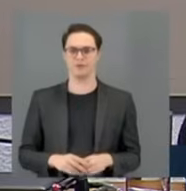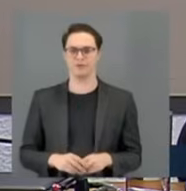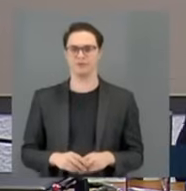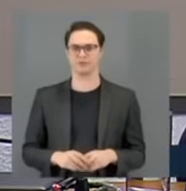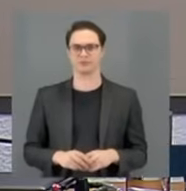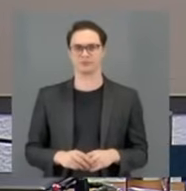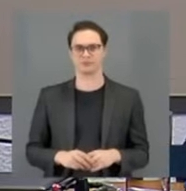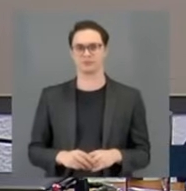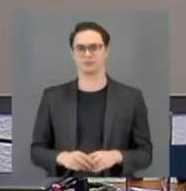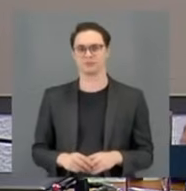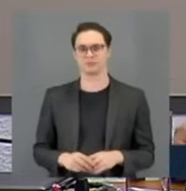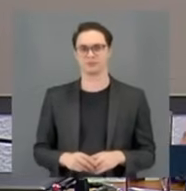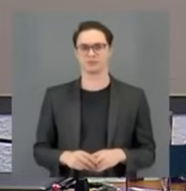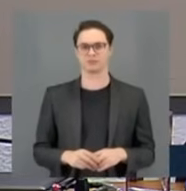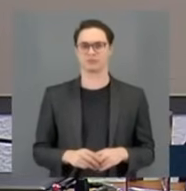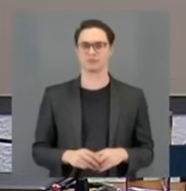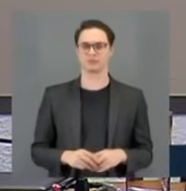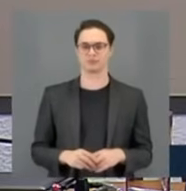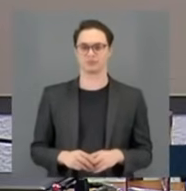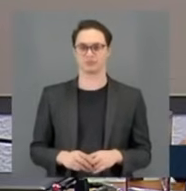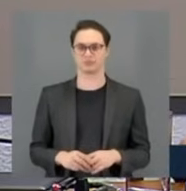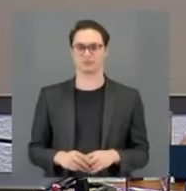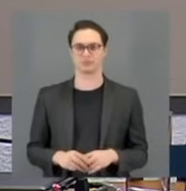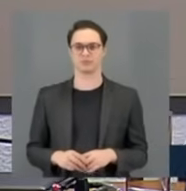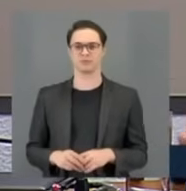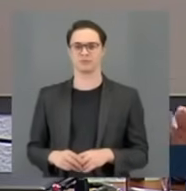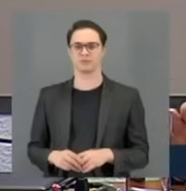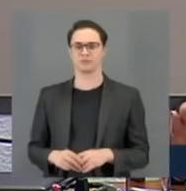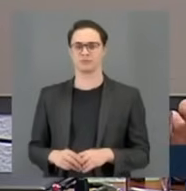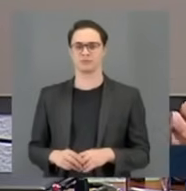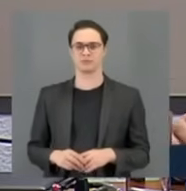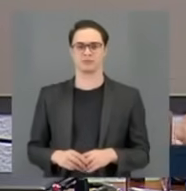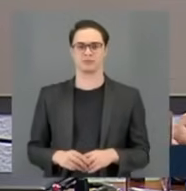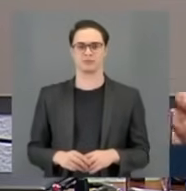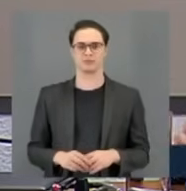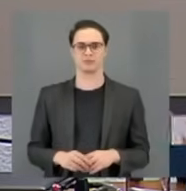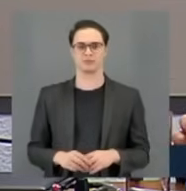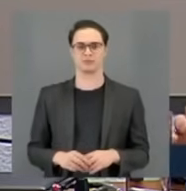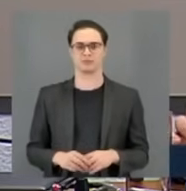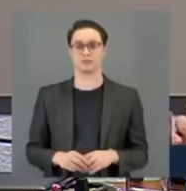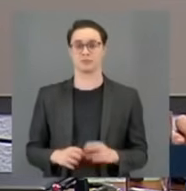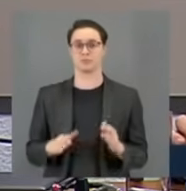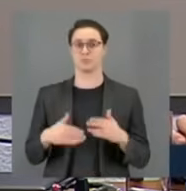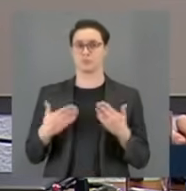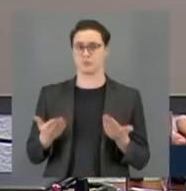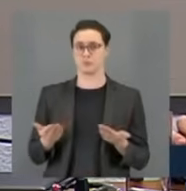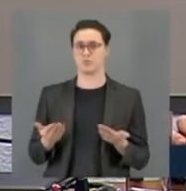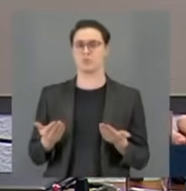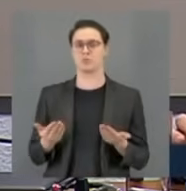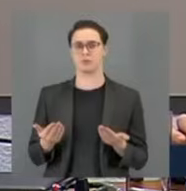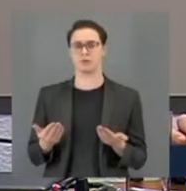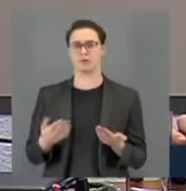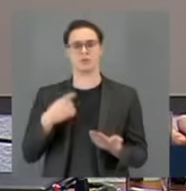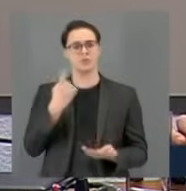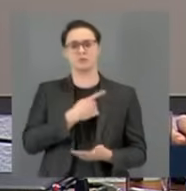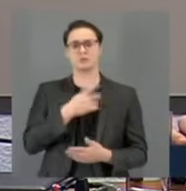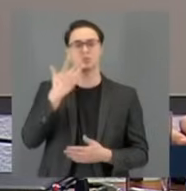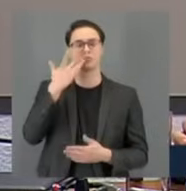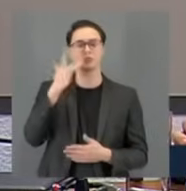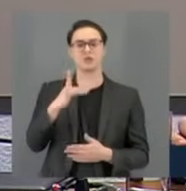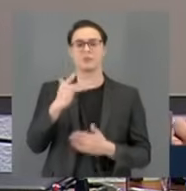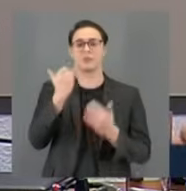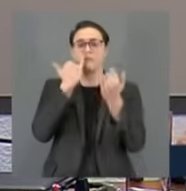Nós questionamos essas empresas e não tivemos retorno. Não sabemos a extensão dos dados que estão